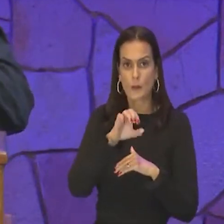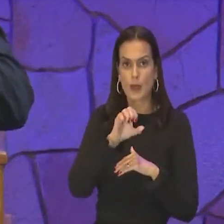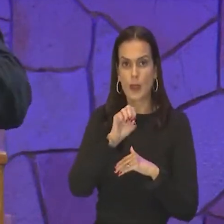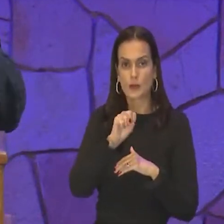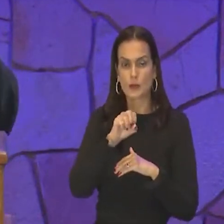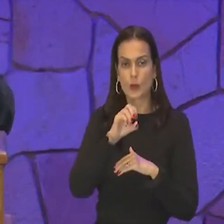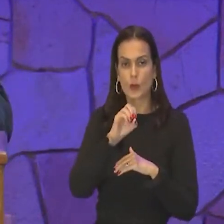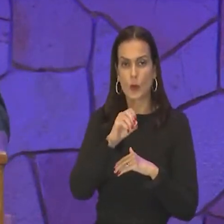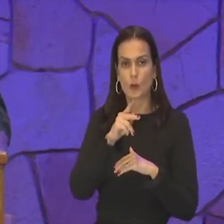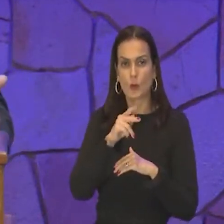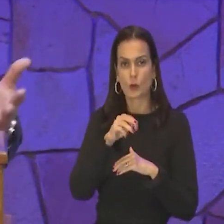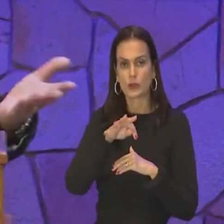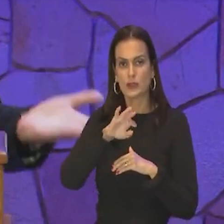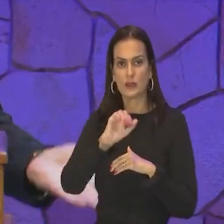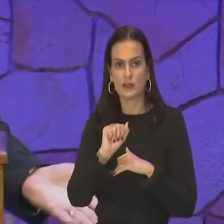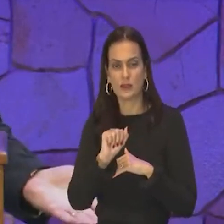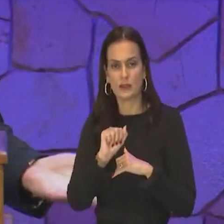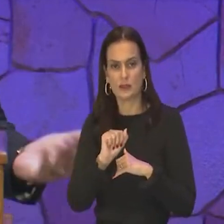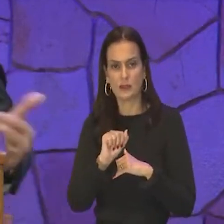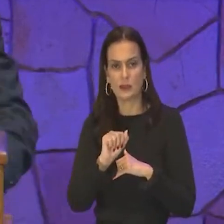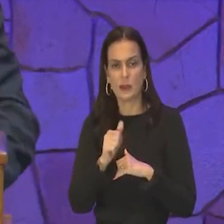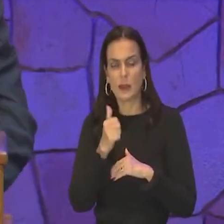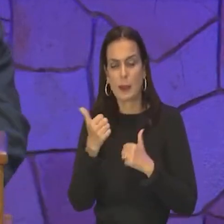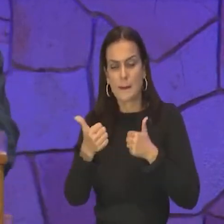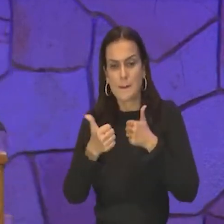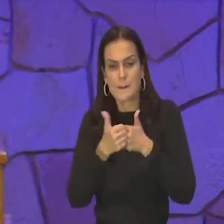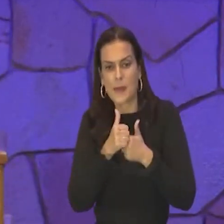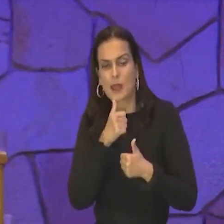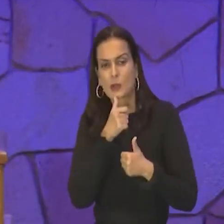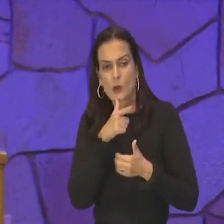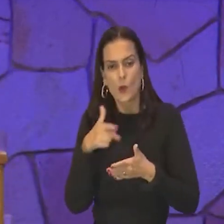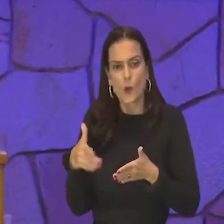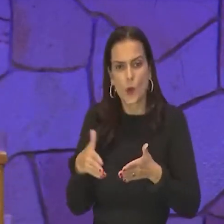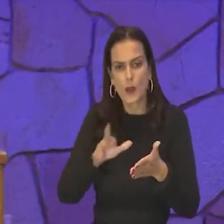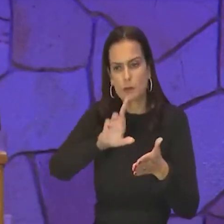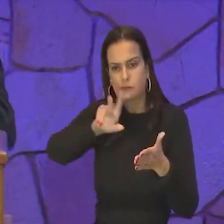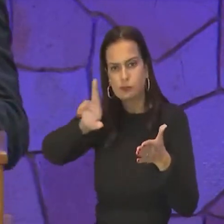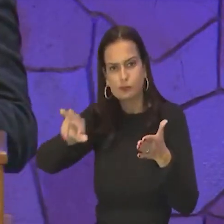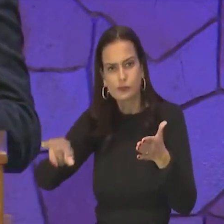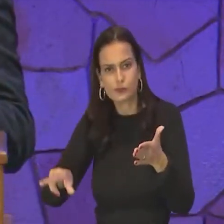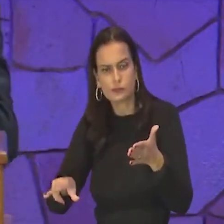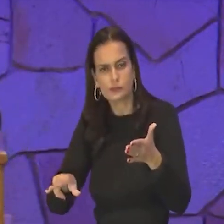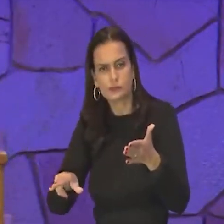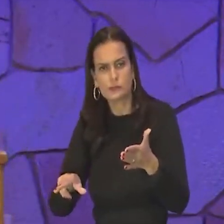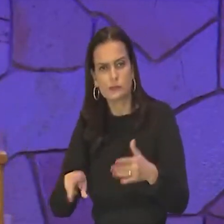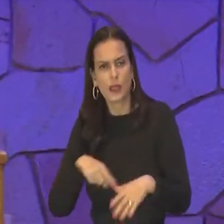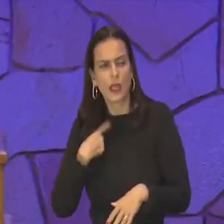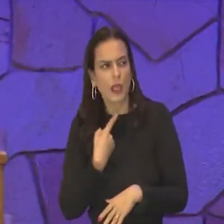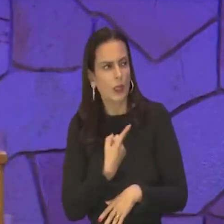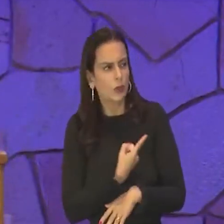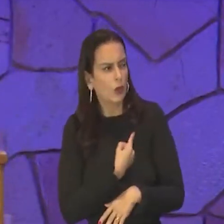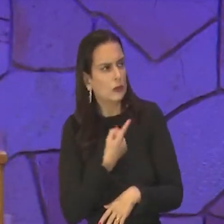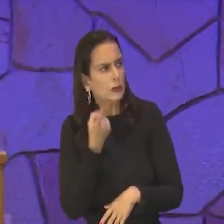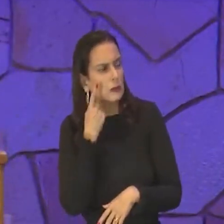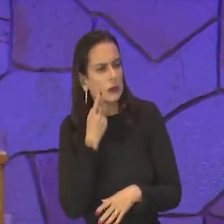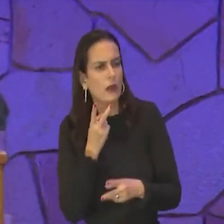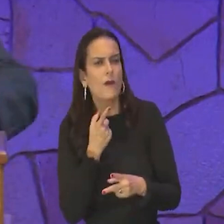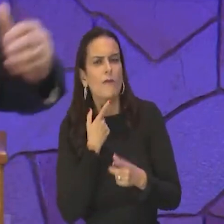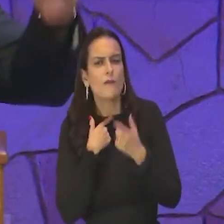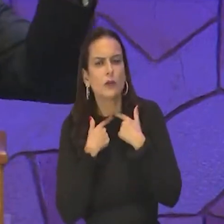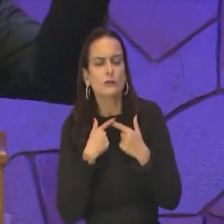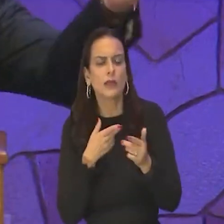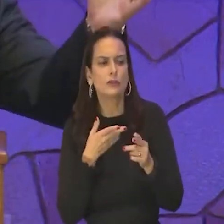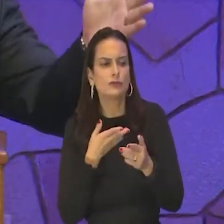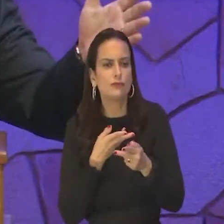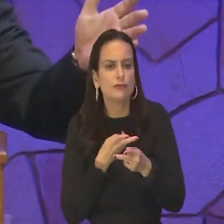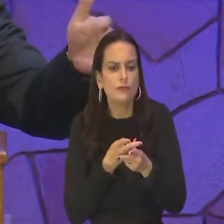região entre os rios, o Eufrates, o Tigre. E nós ficamos desejosos de visitar o Eufrates, mas